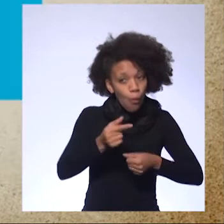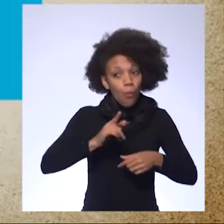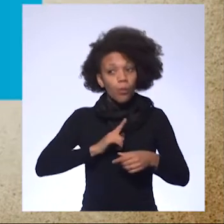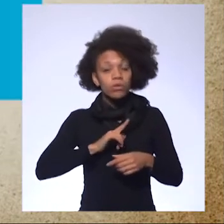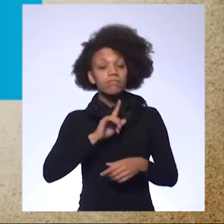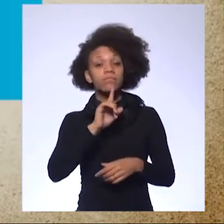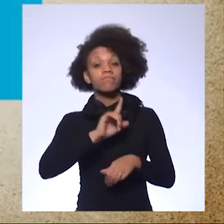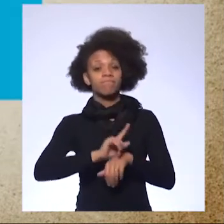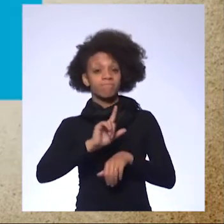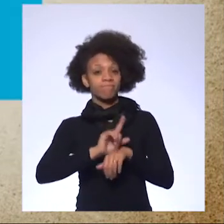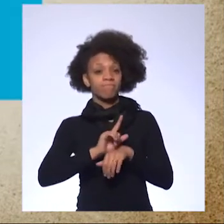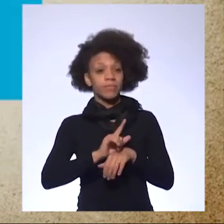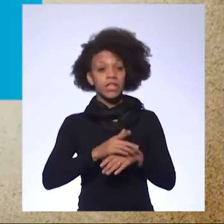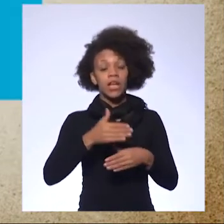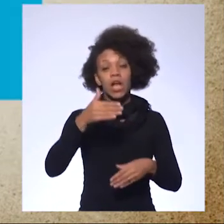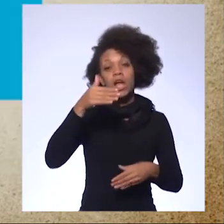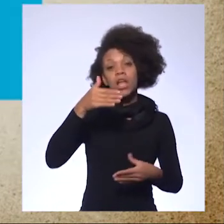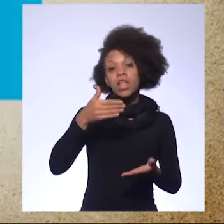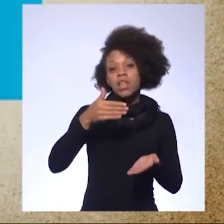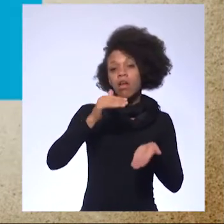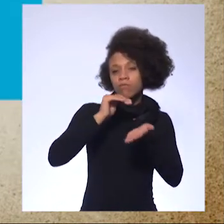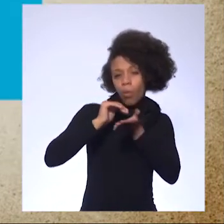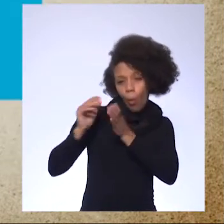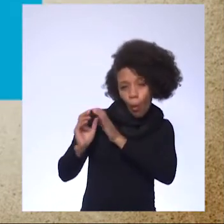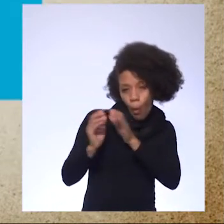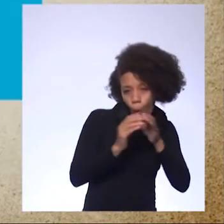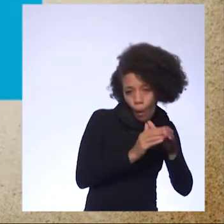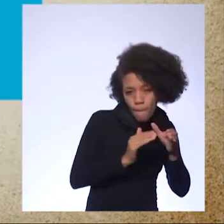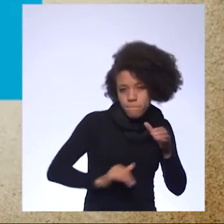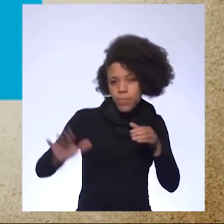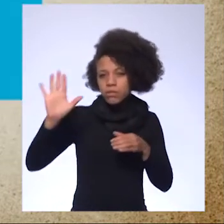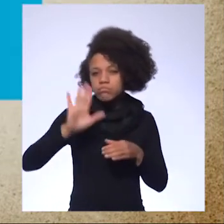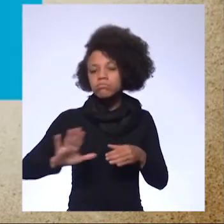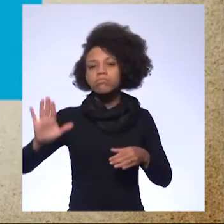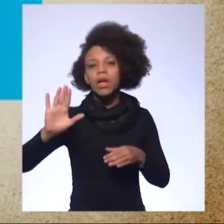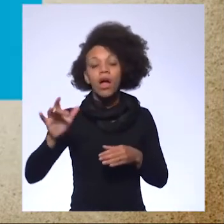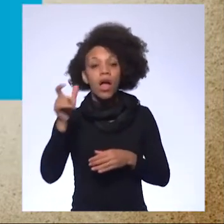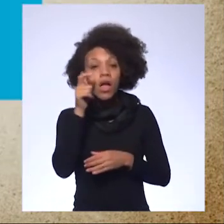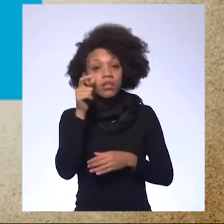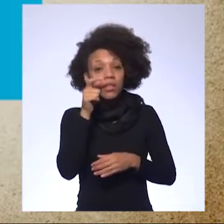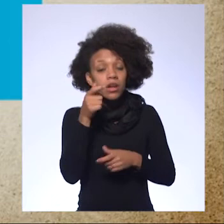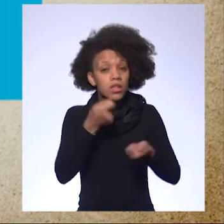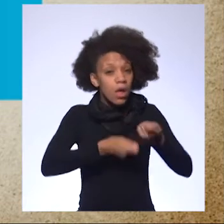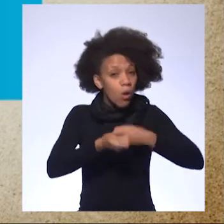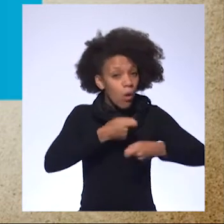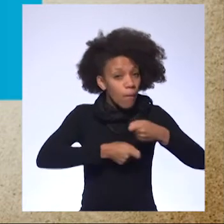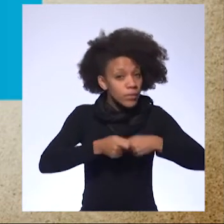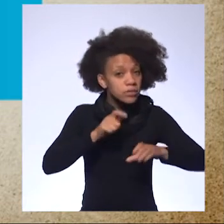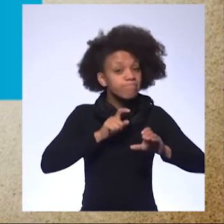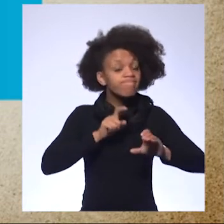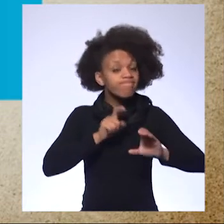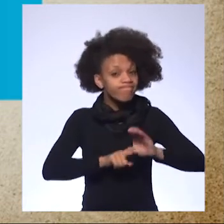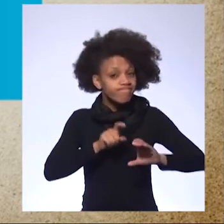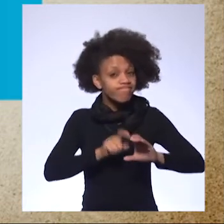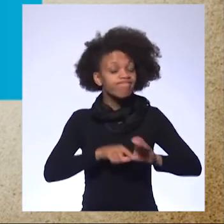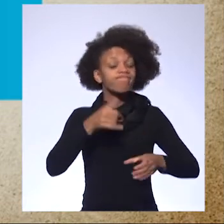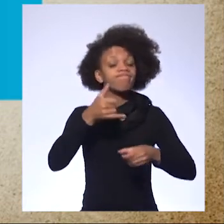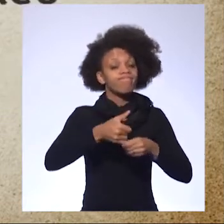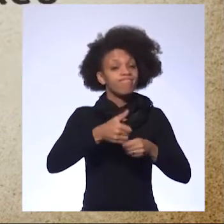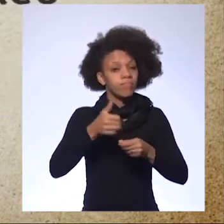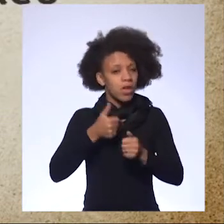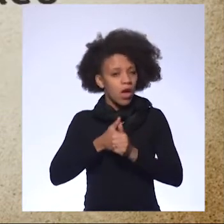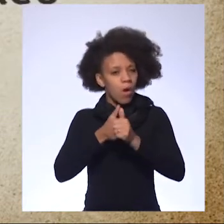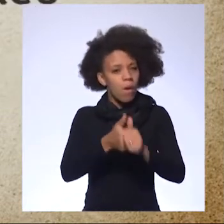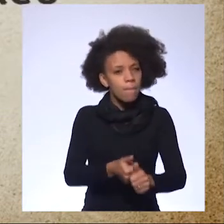criaram um cartel internacional para proteger seus interesses. Surgem pelo mundo economias totalmente dependentes do petróleo, acompanhadas